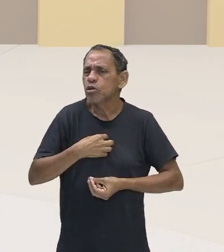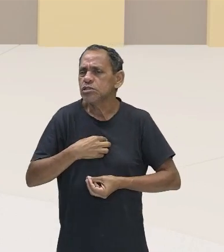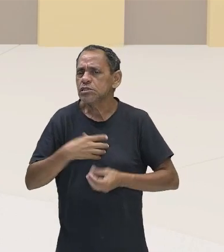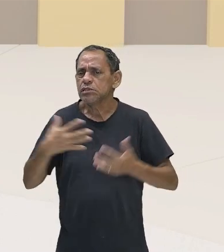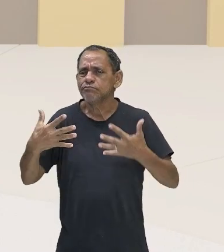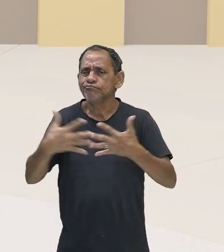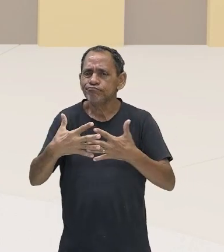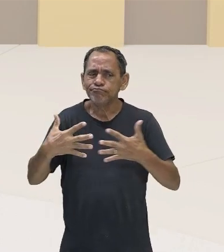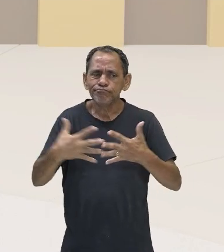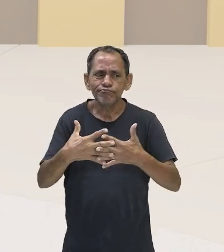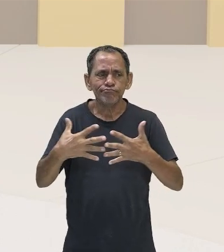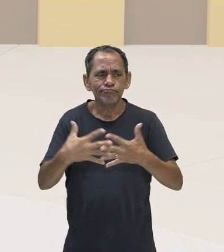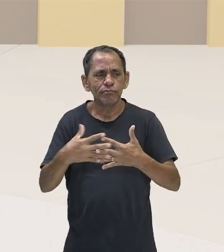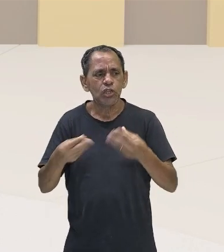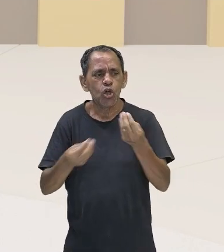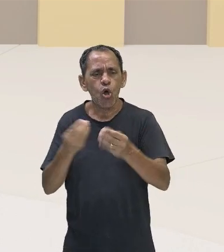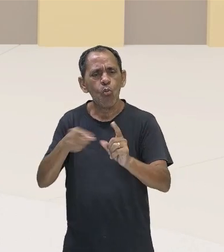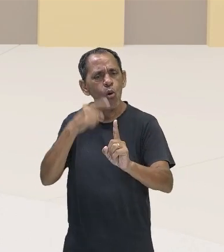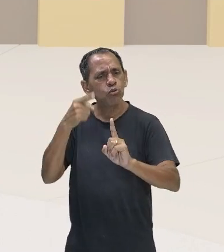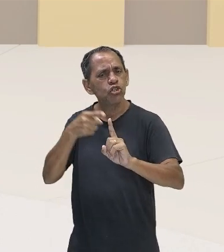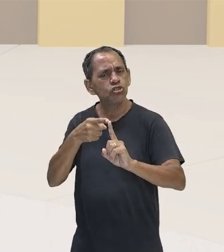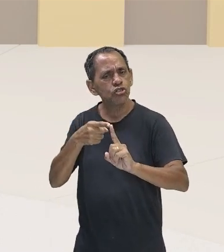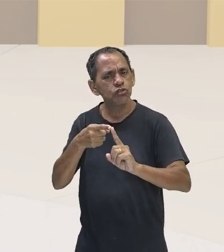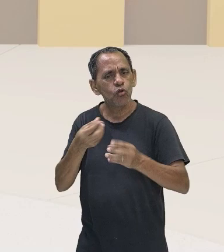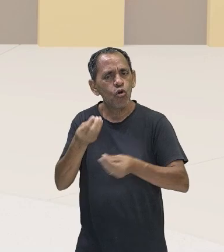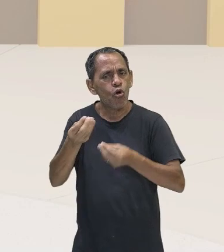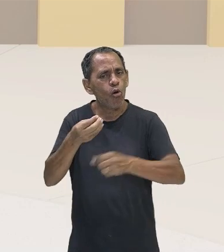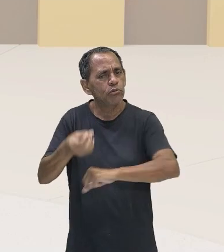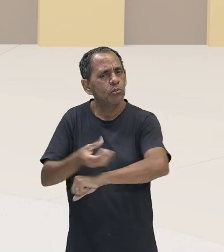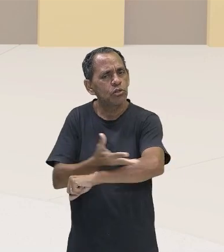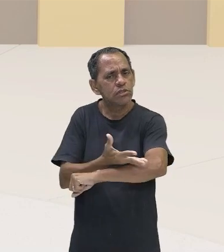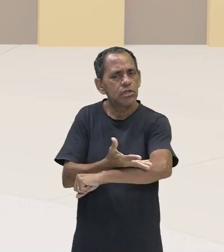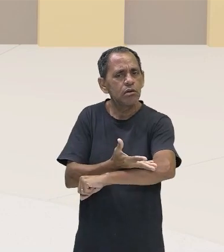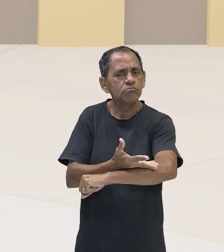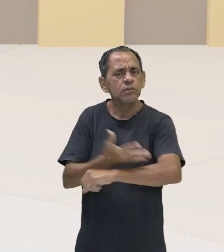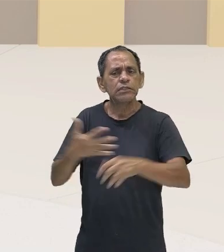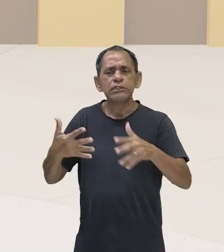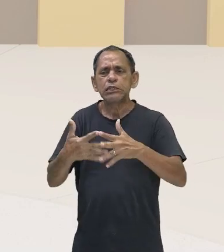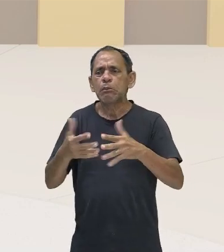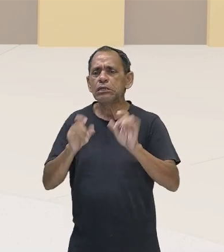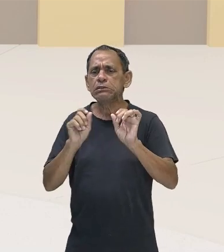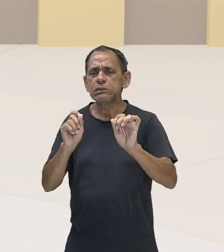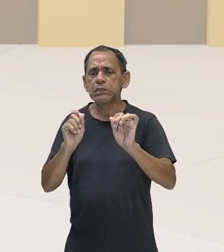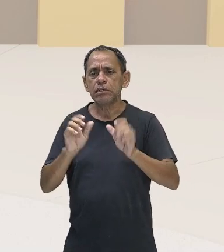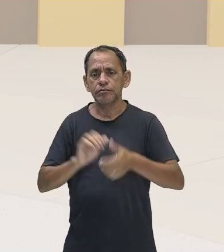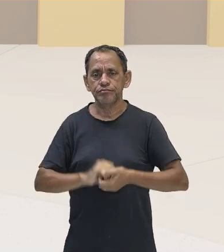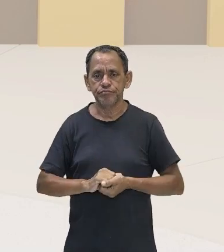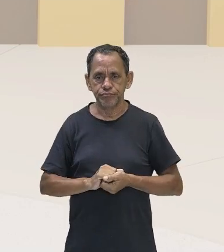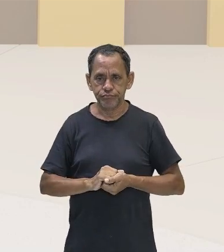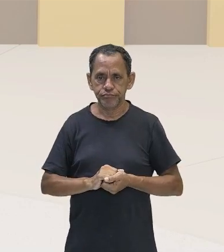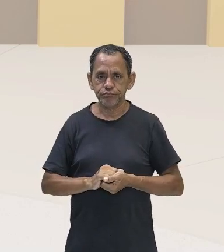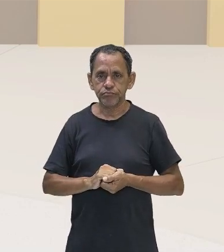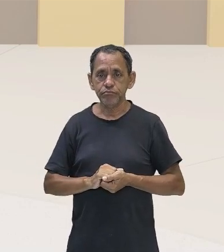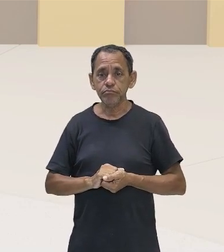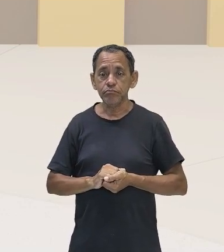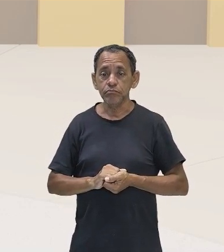né? Então, o objetivo dessa emoção, no que ele está me atrapalhando? Seguindo, nós vamos ter os